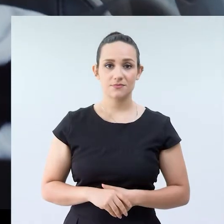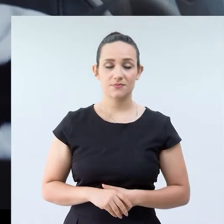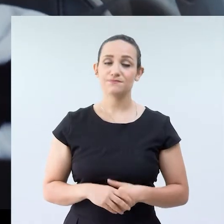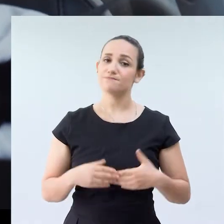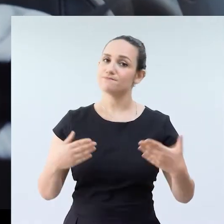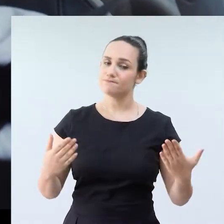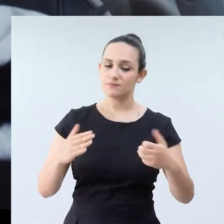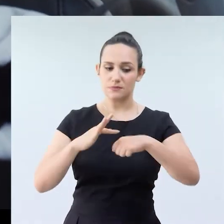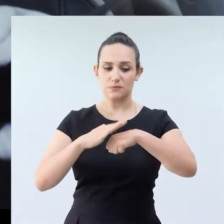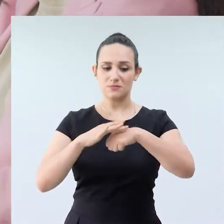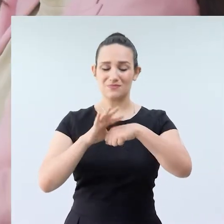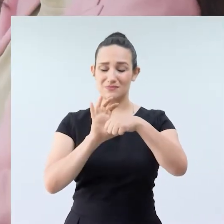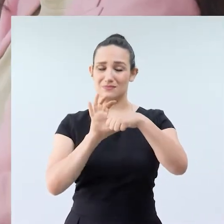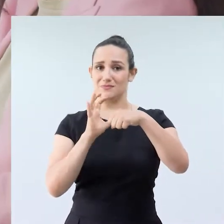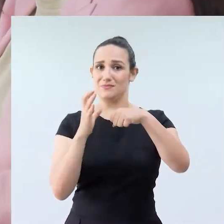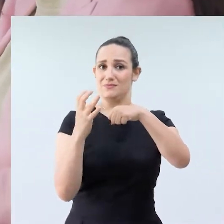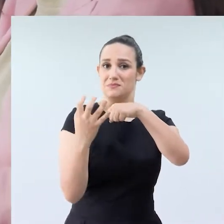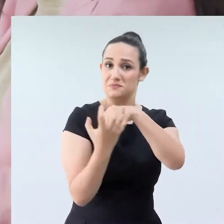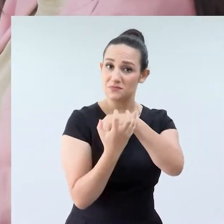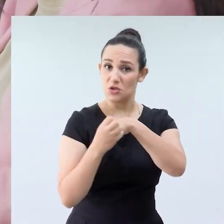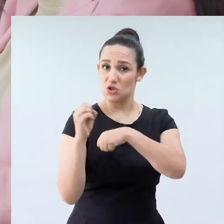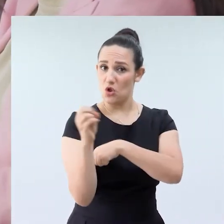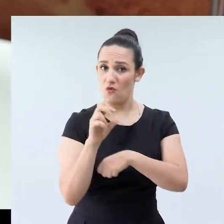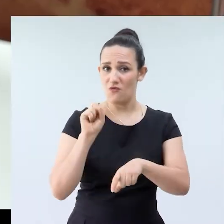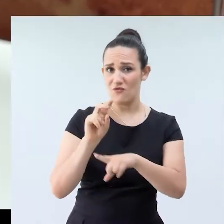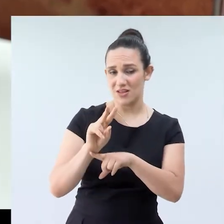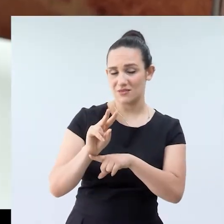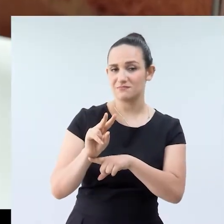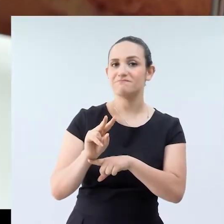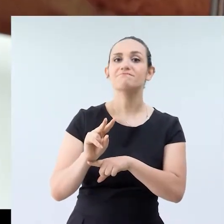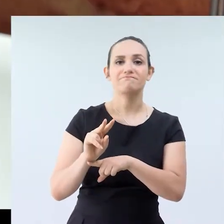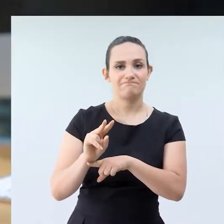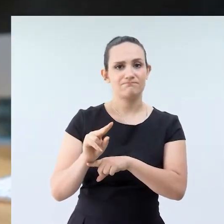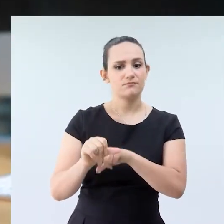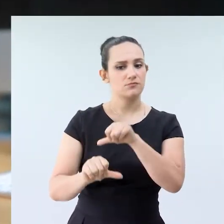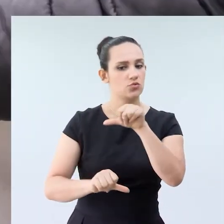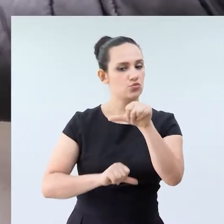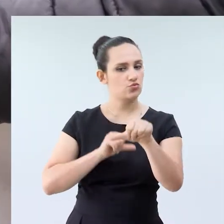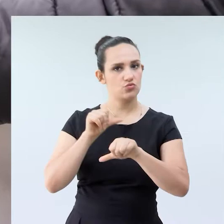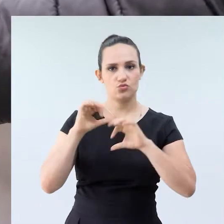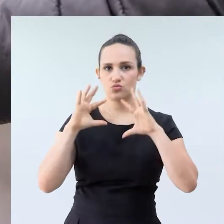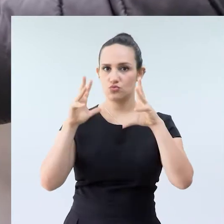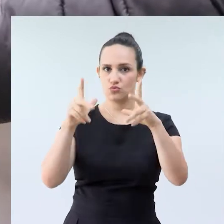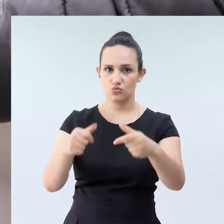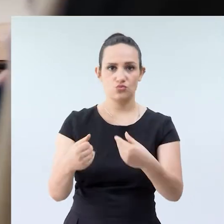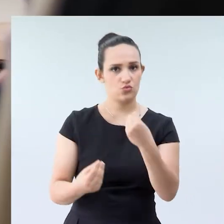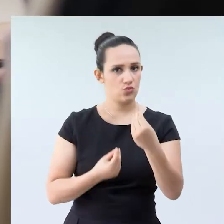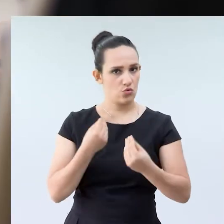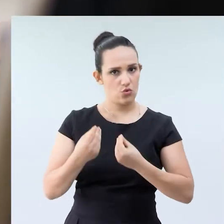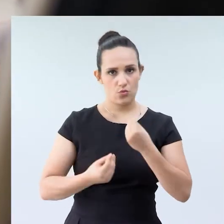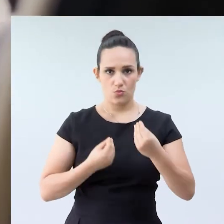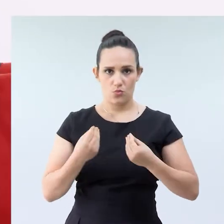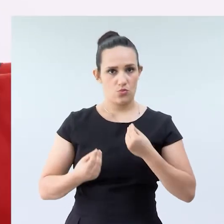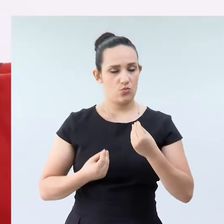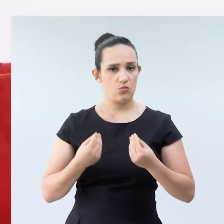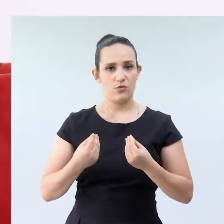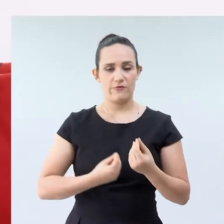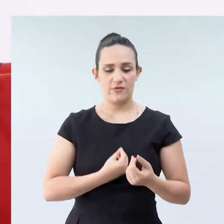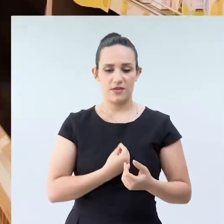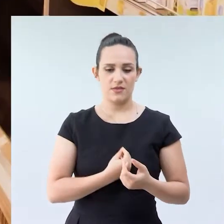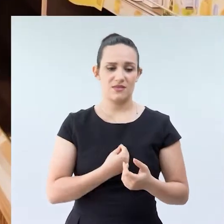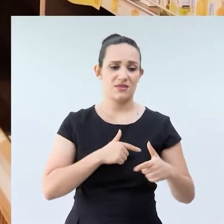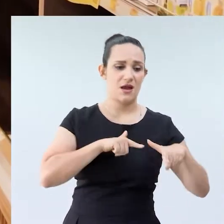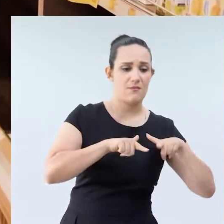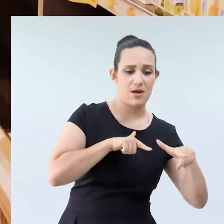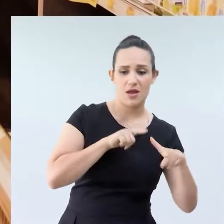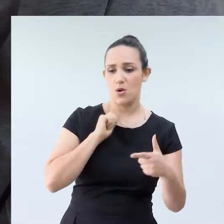A pandemia causada pelo novo coronavírus nos fez mudar tudo como fazíamos, do trabalho às compras,